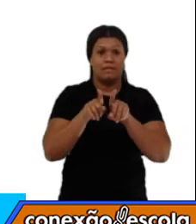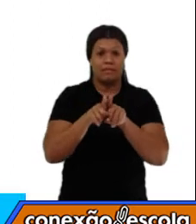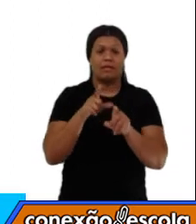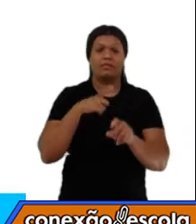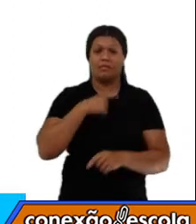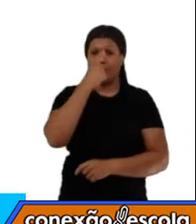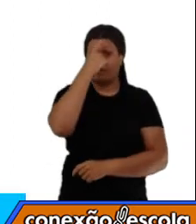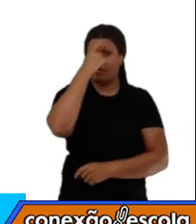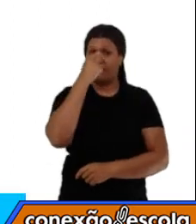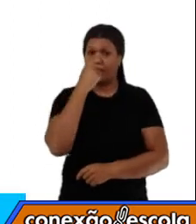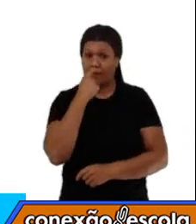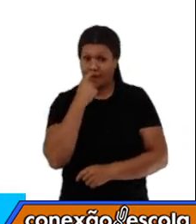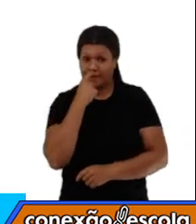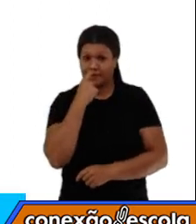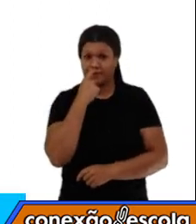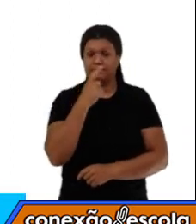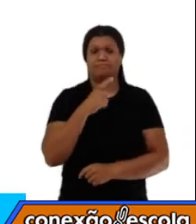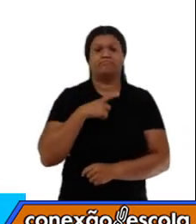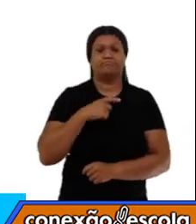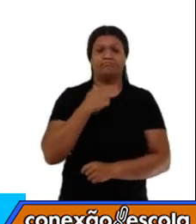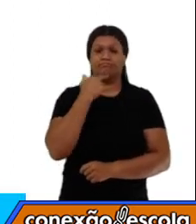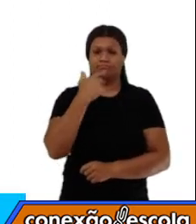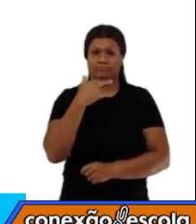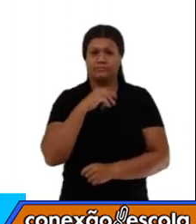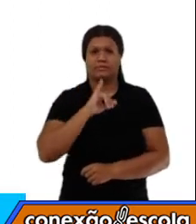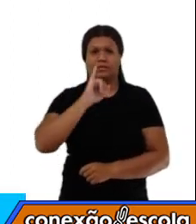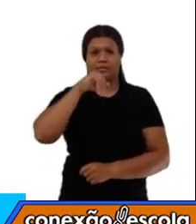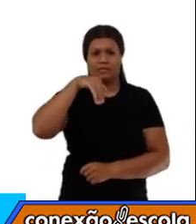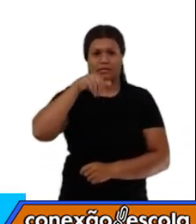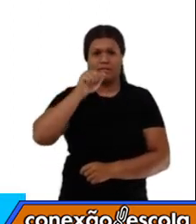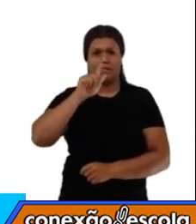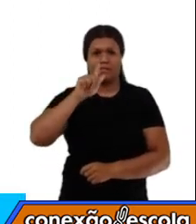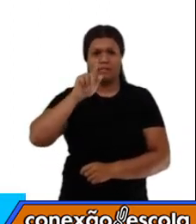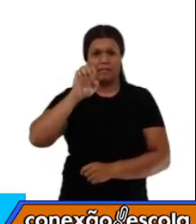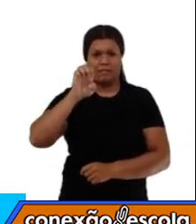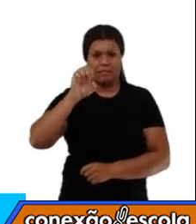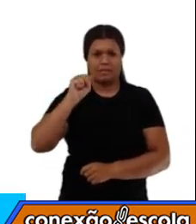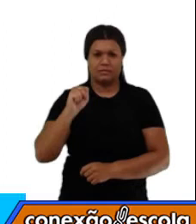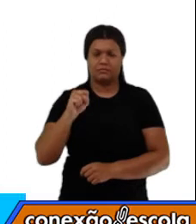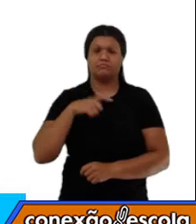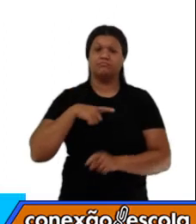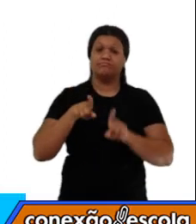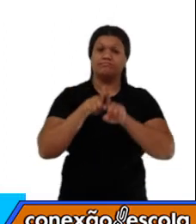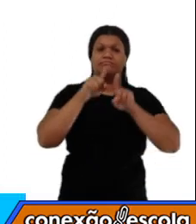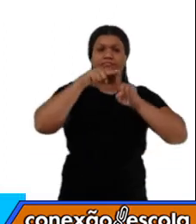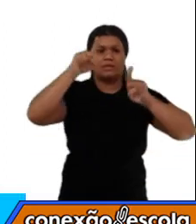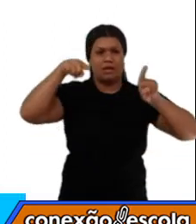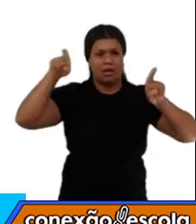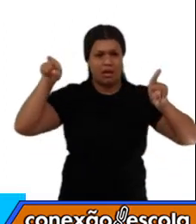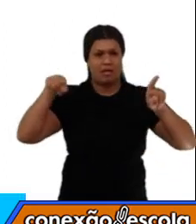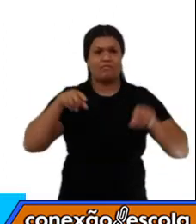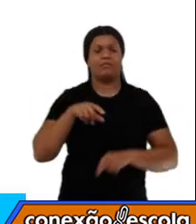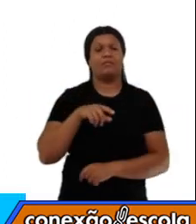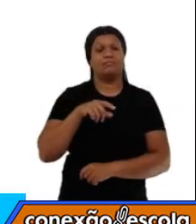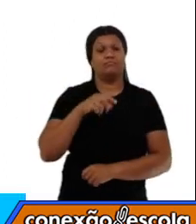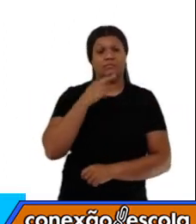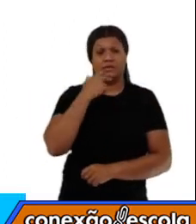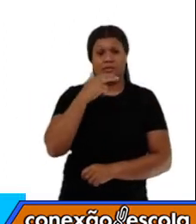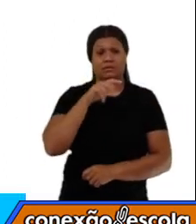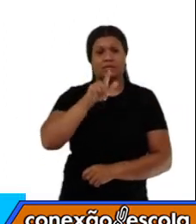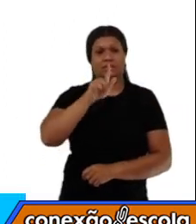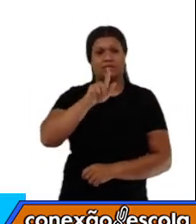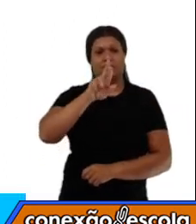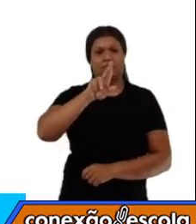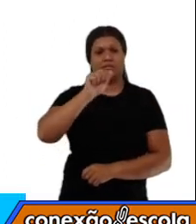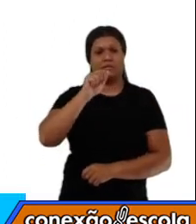tenho as imagens, que em inglês são as images, eu tenho os gráficos, que em inglês são os graphics,